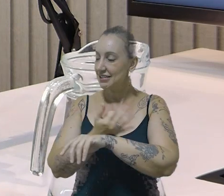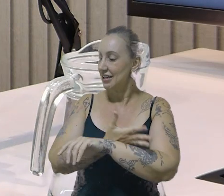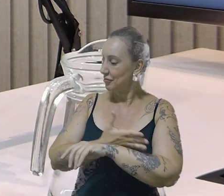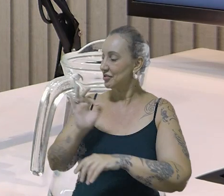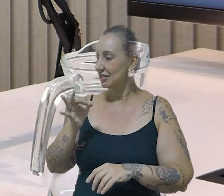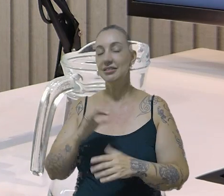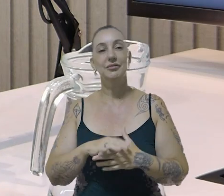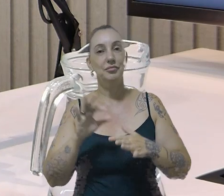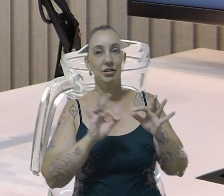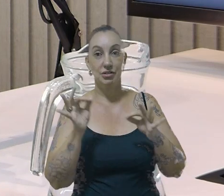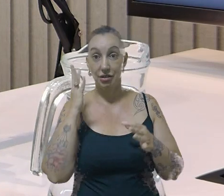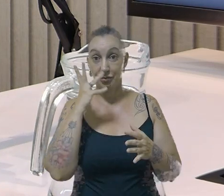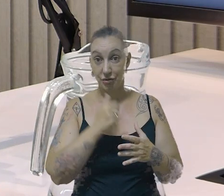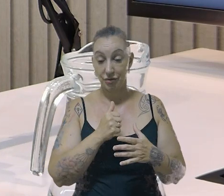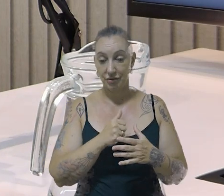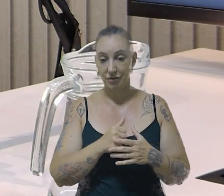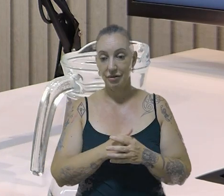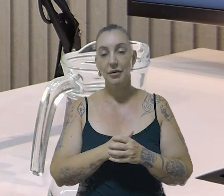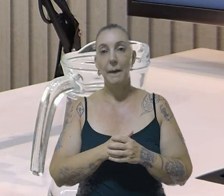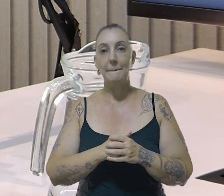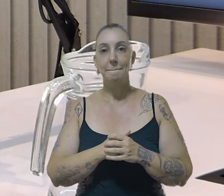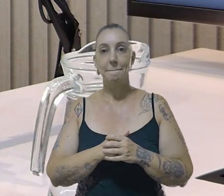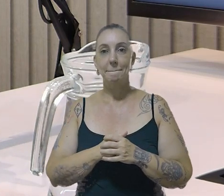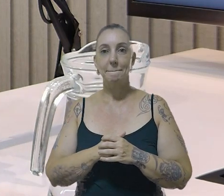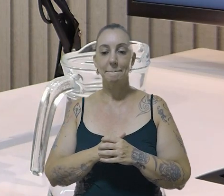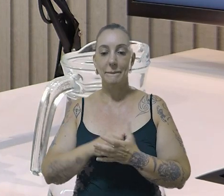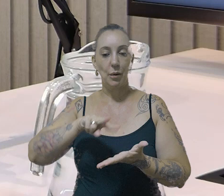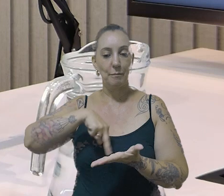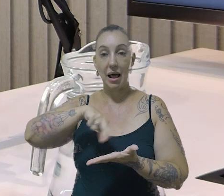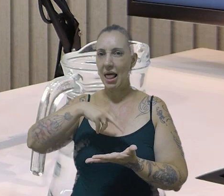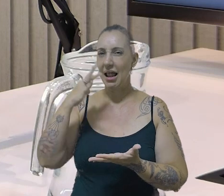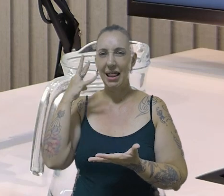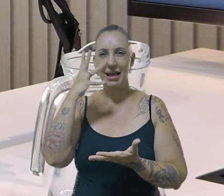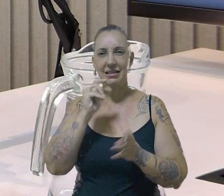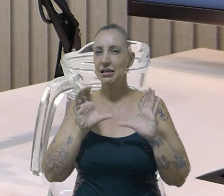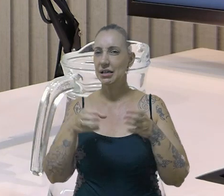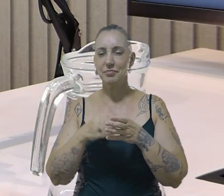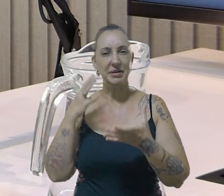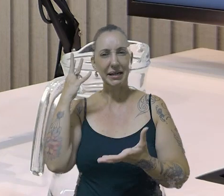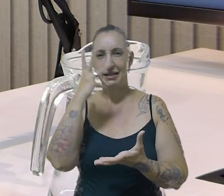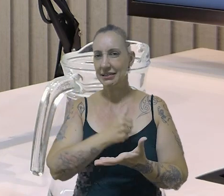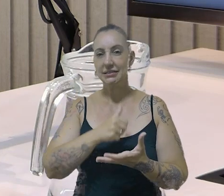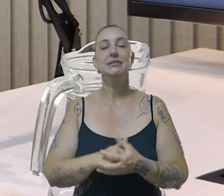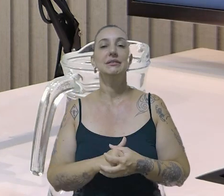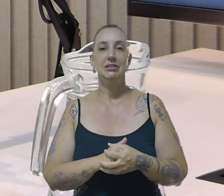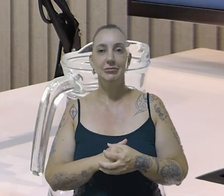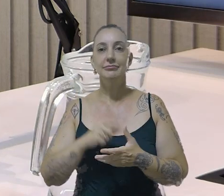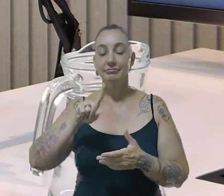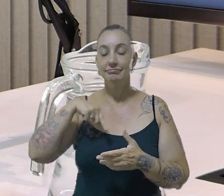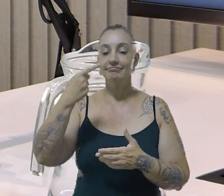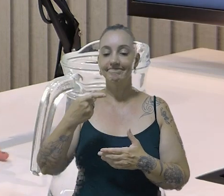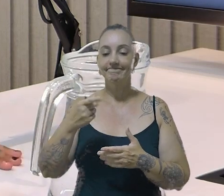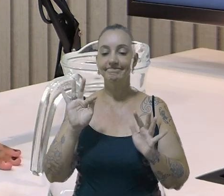foi um projeto muito bonito que era um Bó e com um balé muito lindo uma equipe muito linda foi depois que passou eu